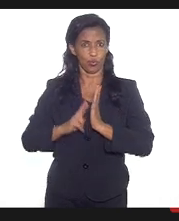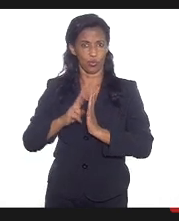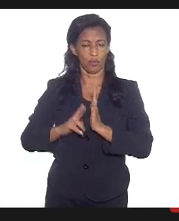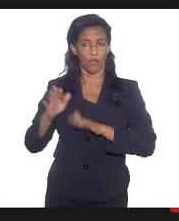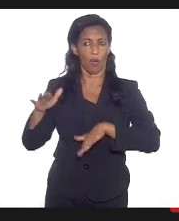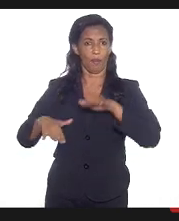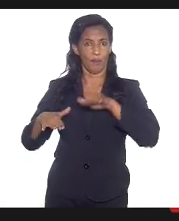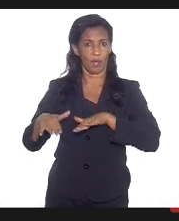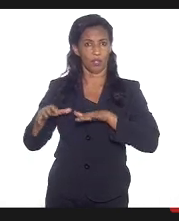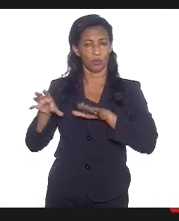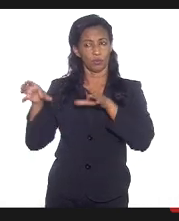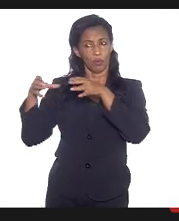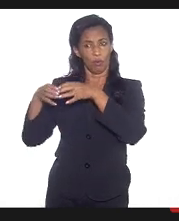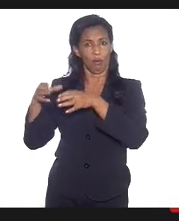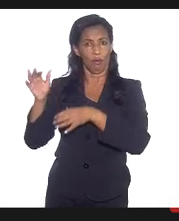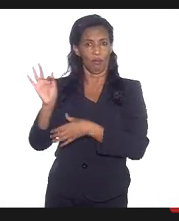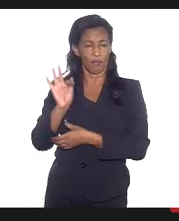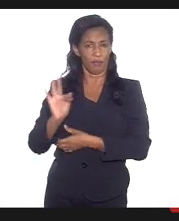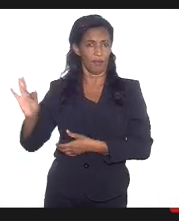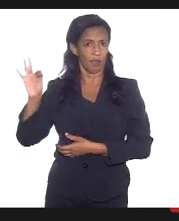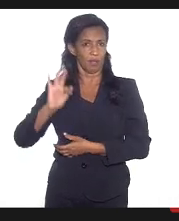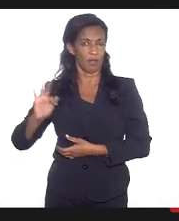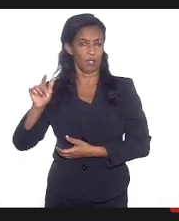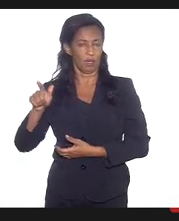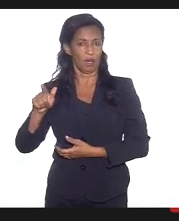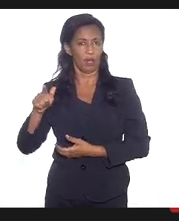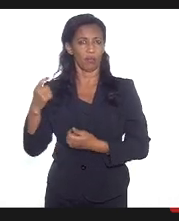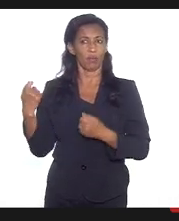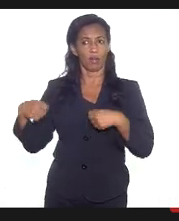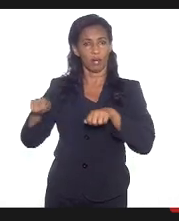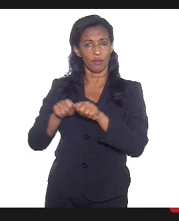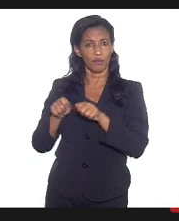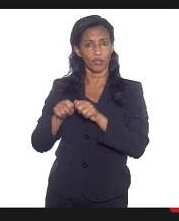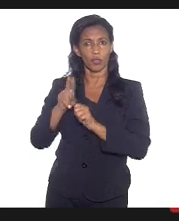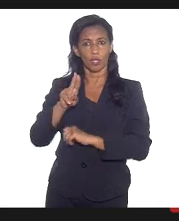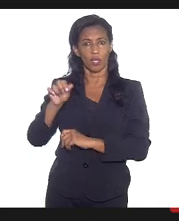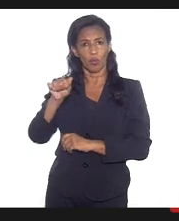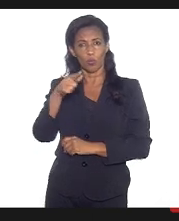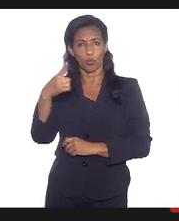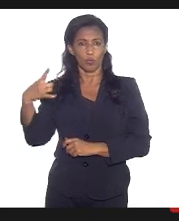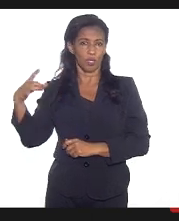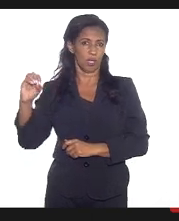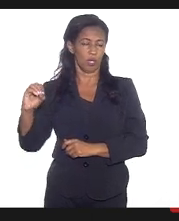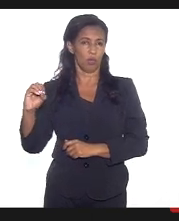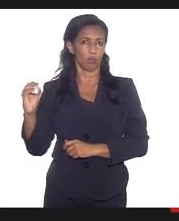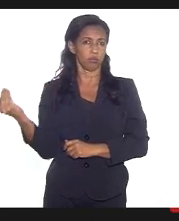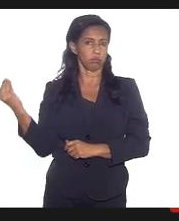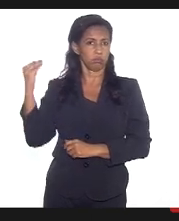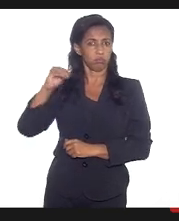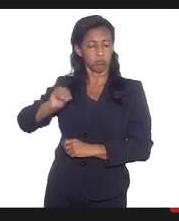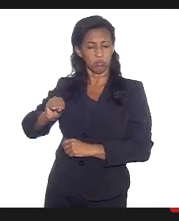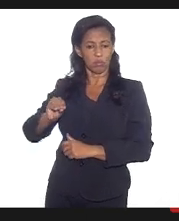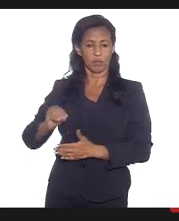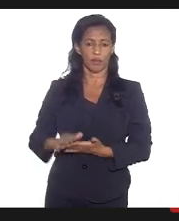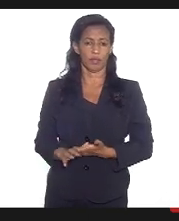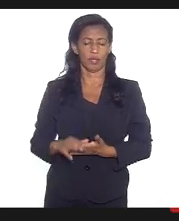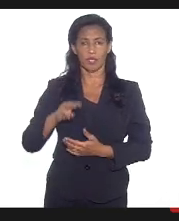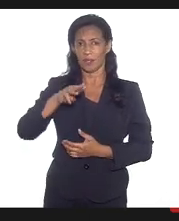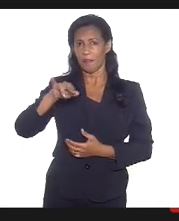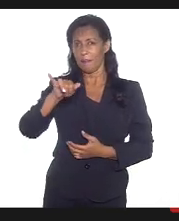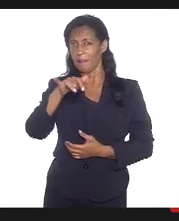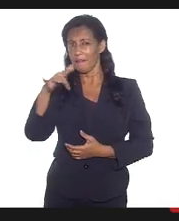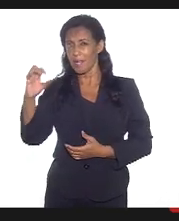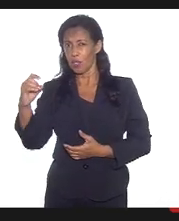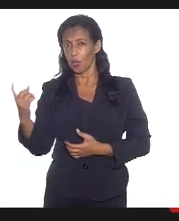esfera federal, ela fez com que a União colocasse, não é, milhões nos